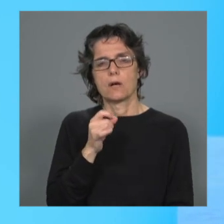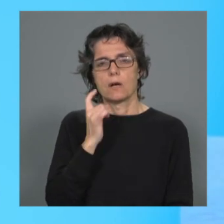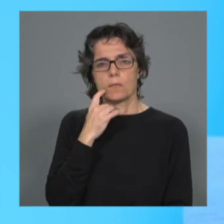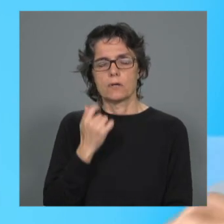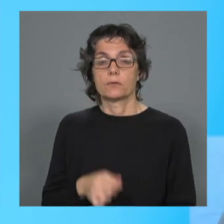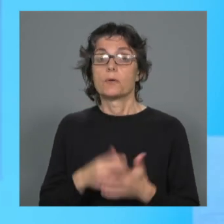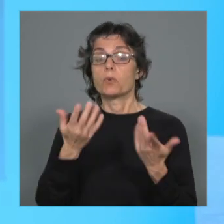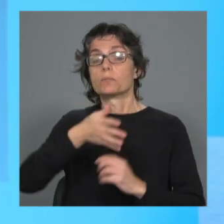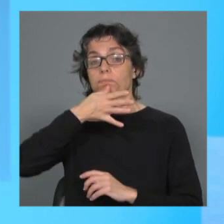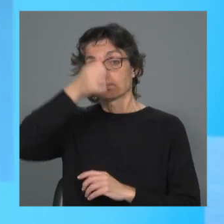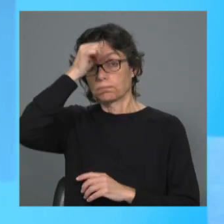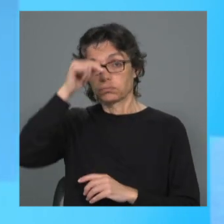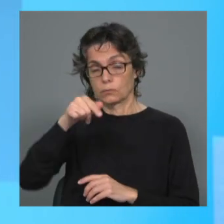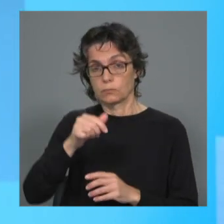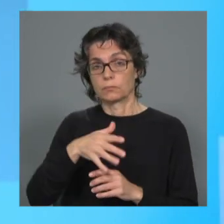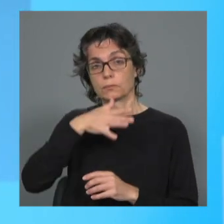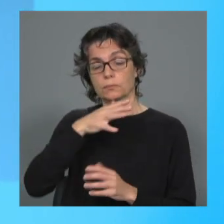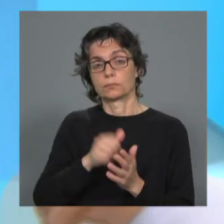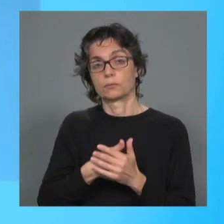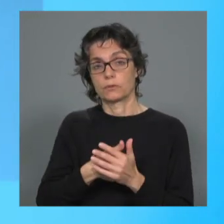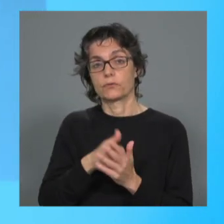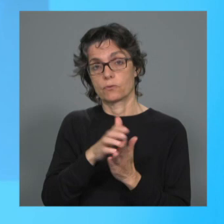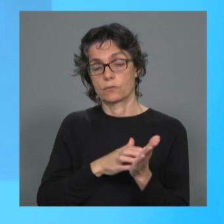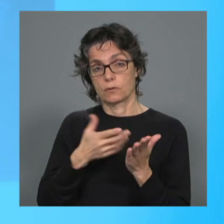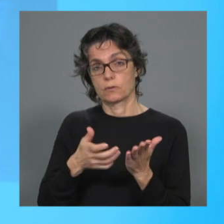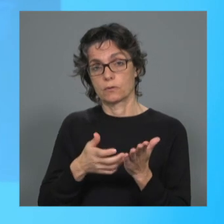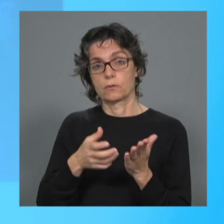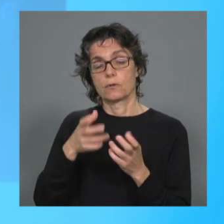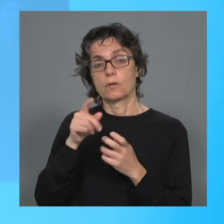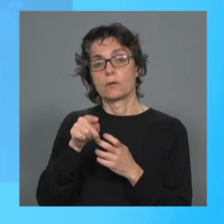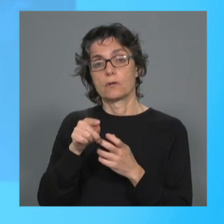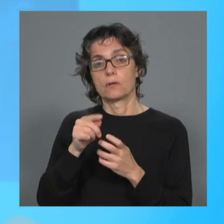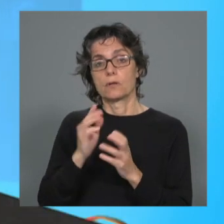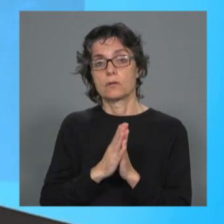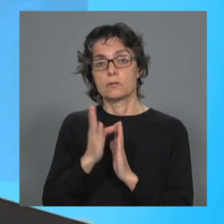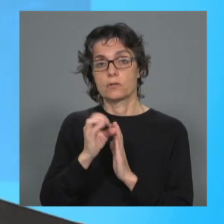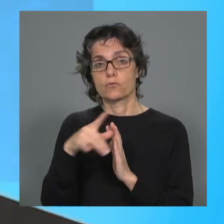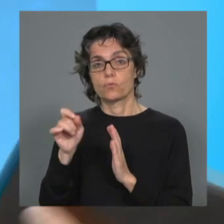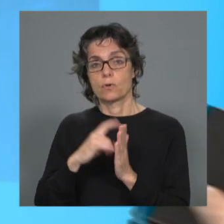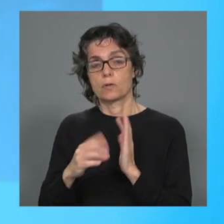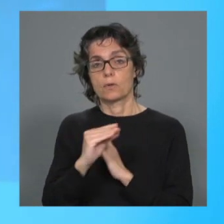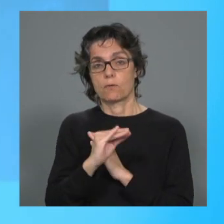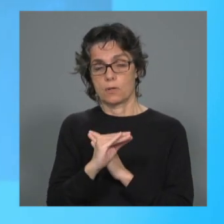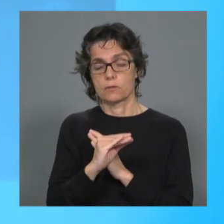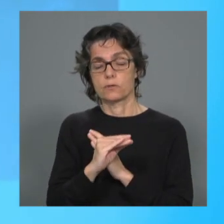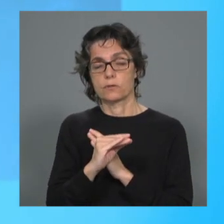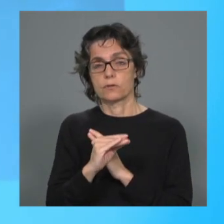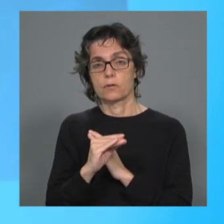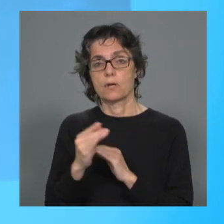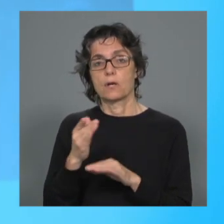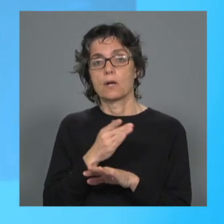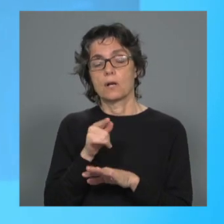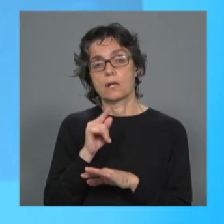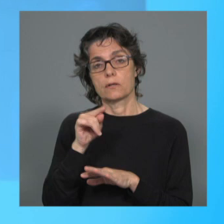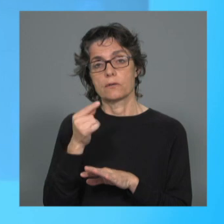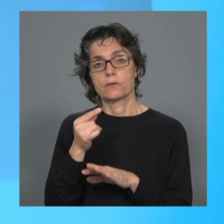domingo. Desde logo o texto do Evangelho, que é precisamente de São João, no capítulo 10º. Antes das pistas de